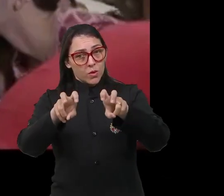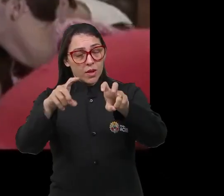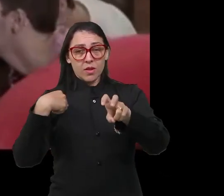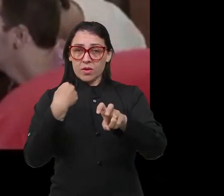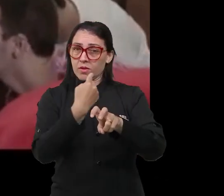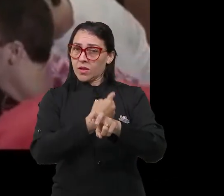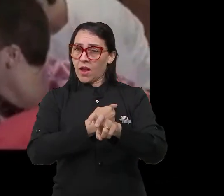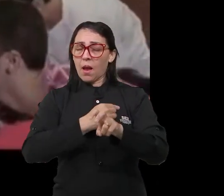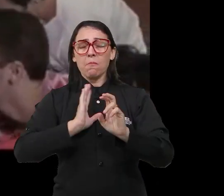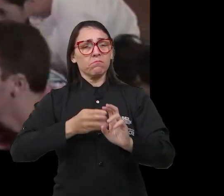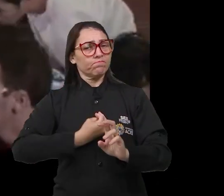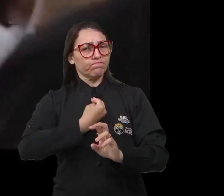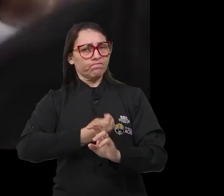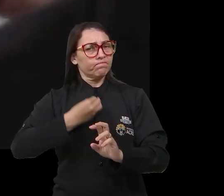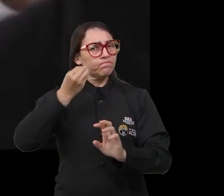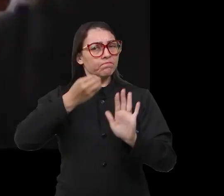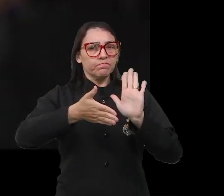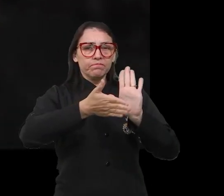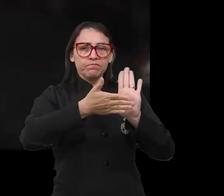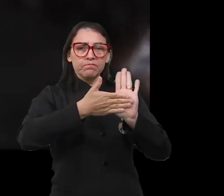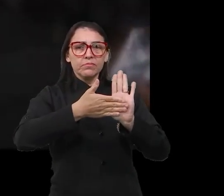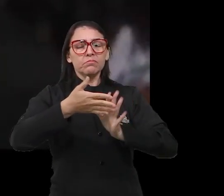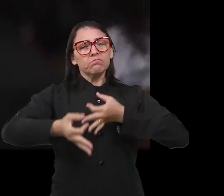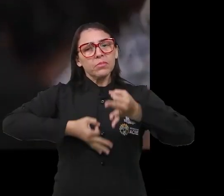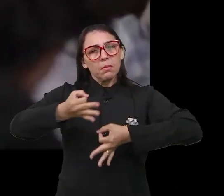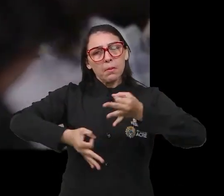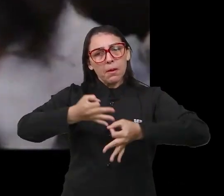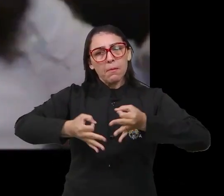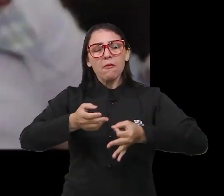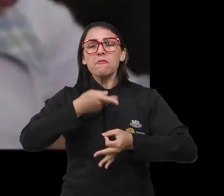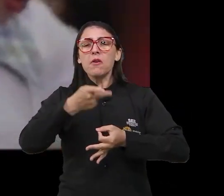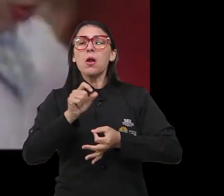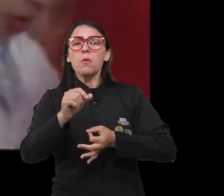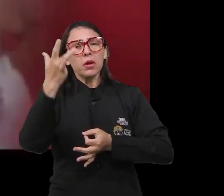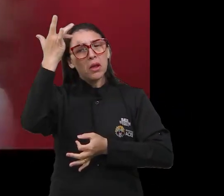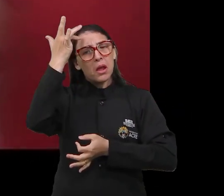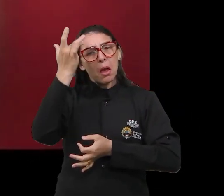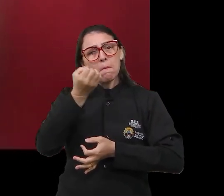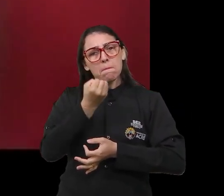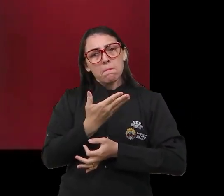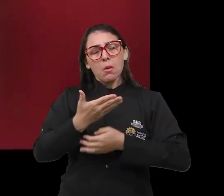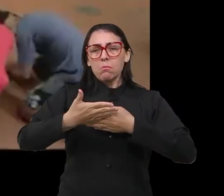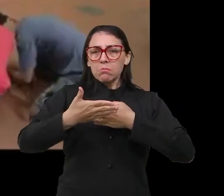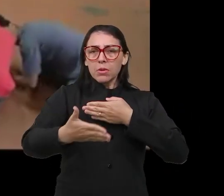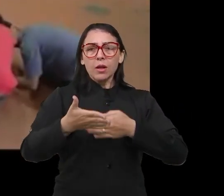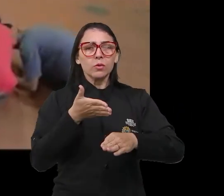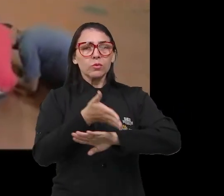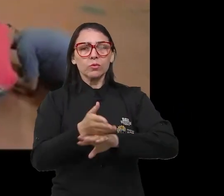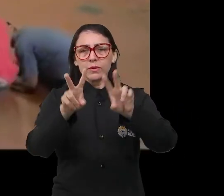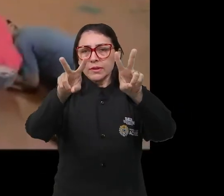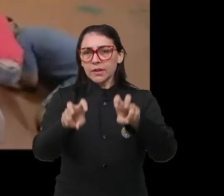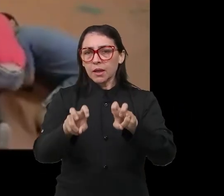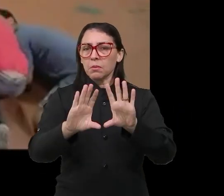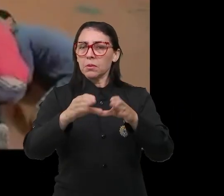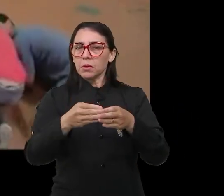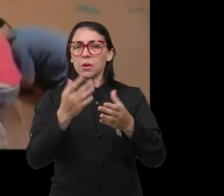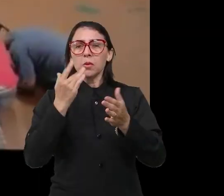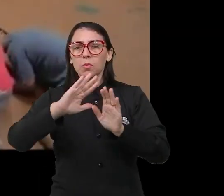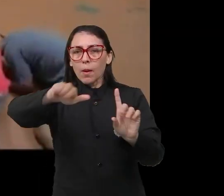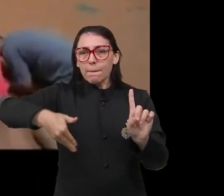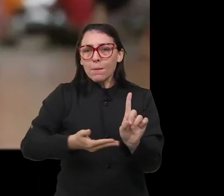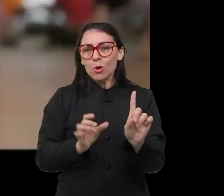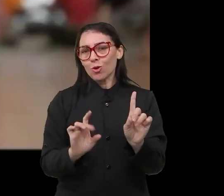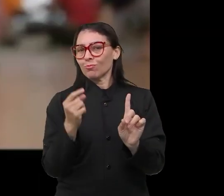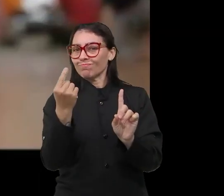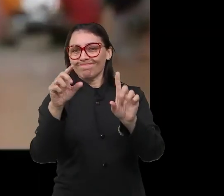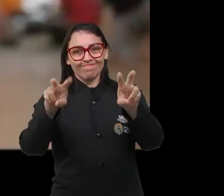são coisas que a gente mesmo propõe, todo mundo discute, diz o que acha bom para entrar no tema de uma peça, porque a gente não aborda um tema